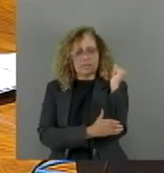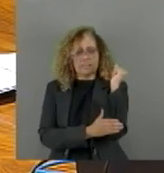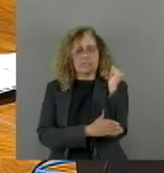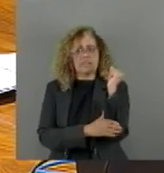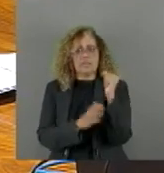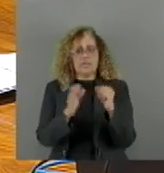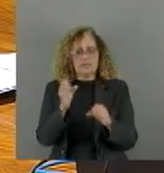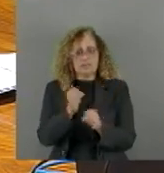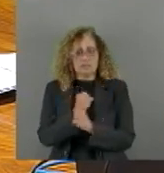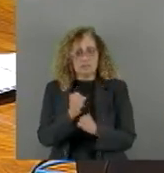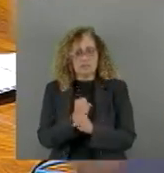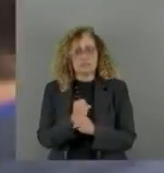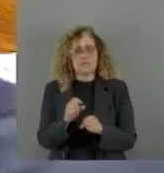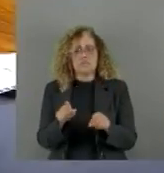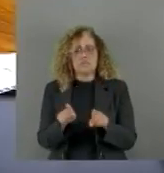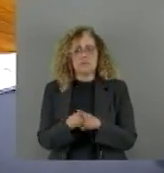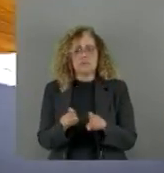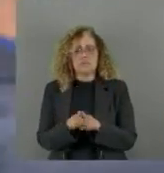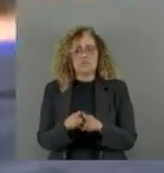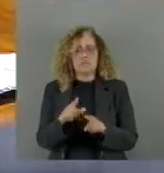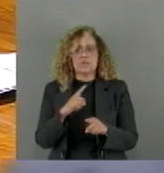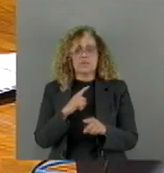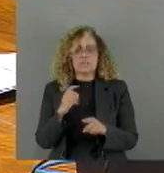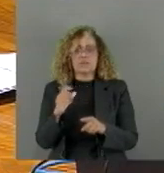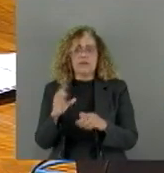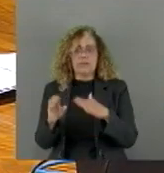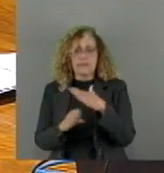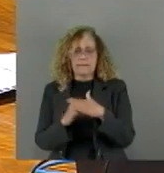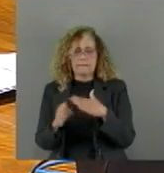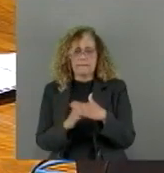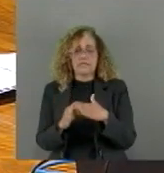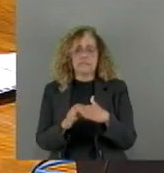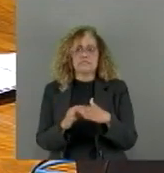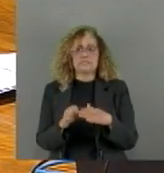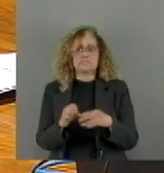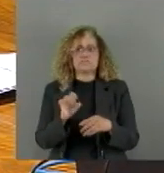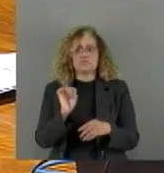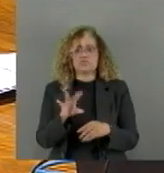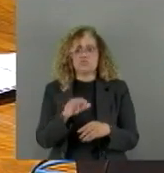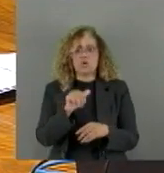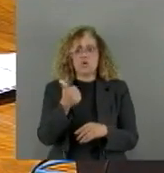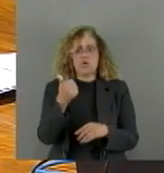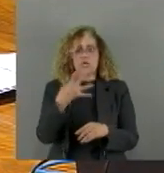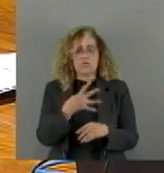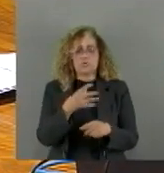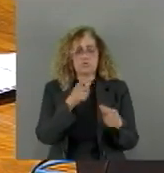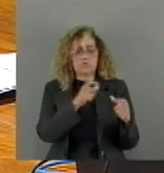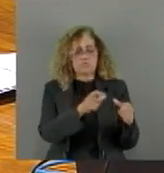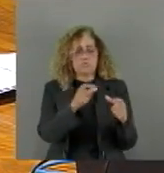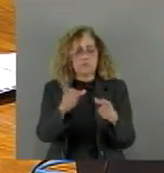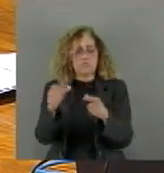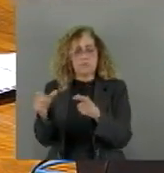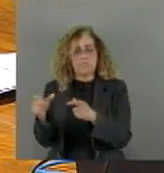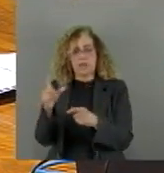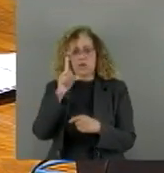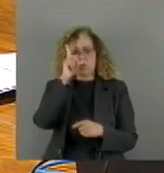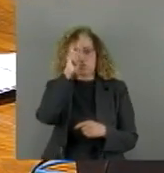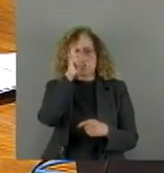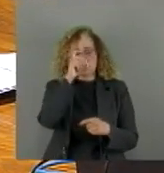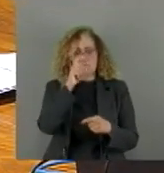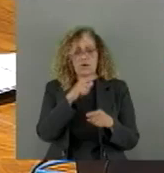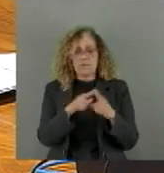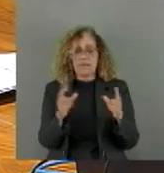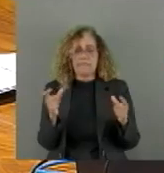da Companhia de Terras do Norte do Paraná, dotado de apenas 14 leitos, havia se tornado um pequeno demais para